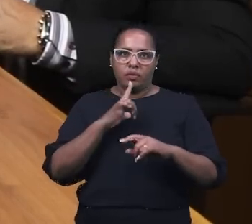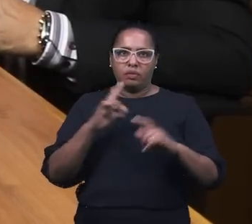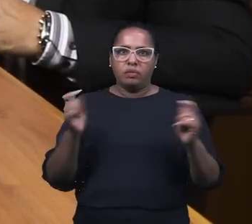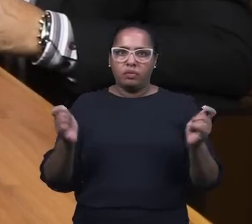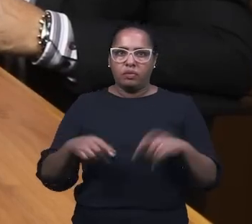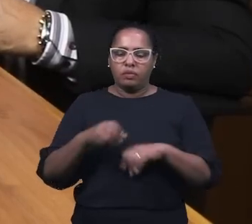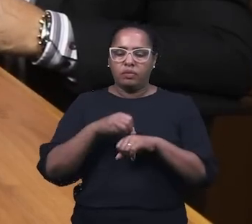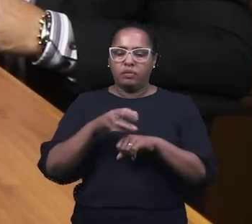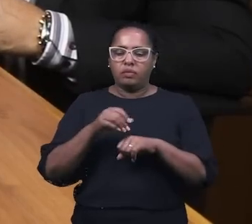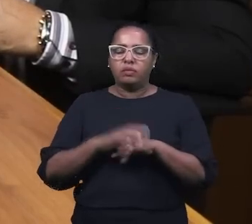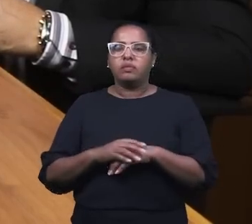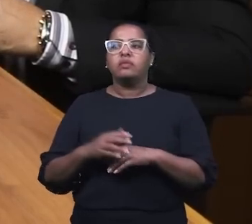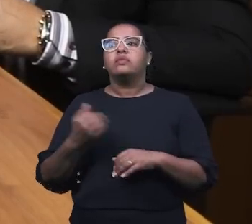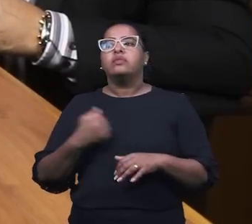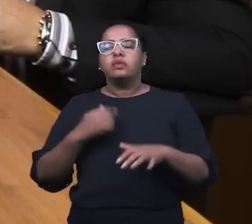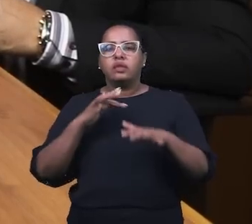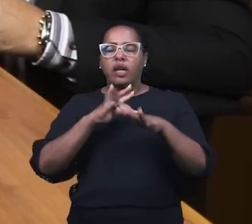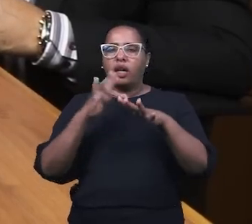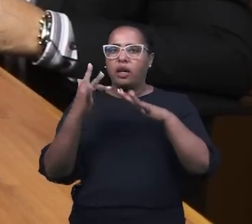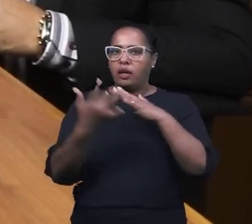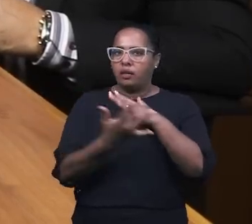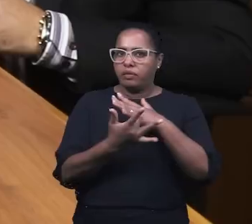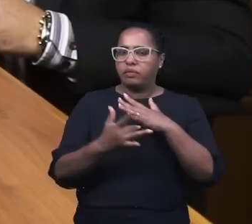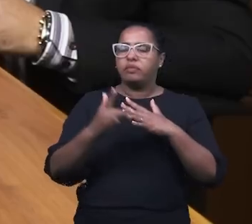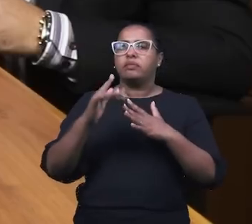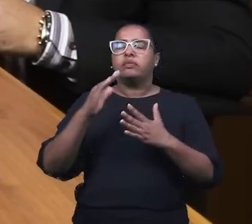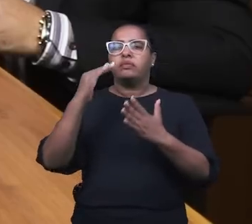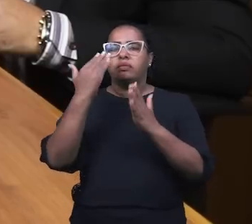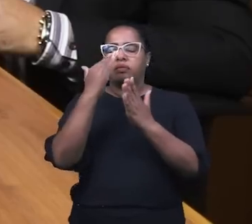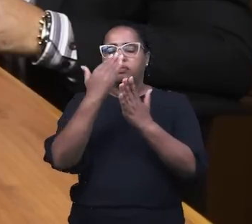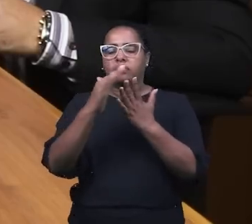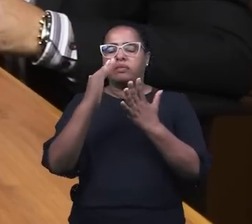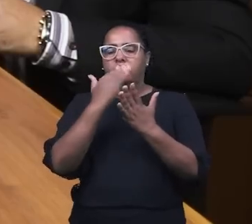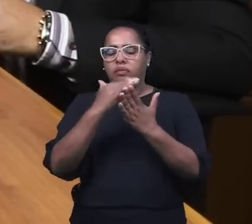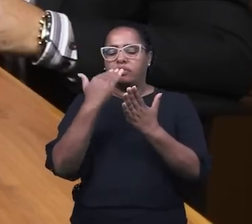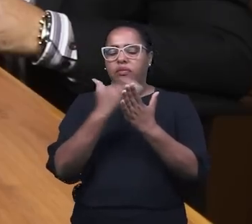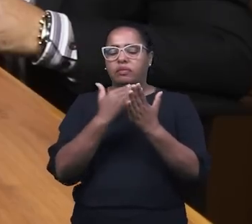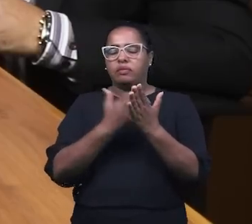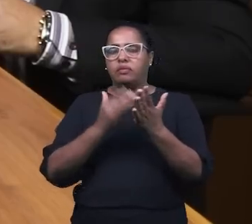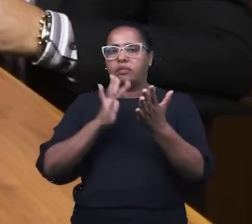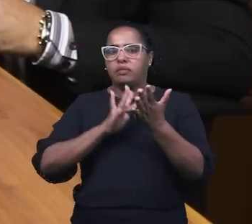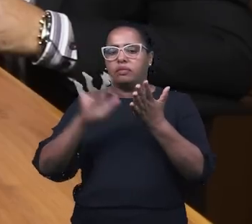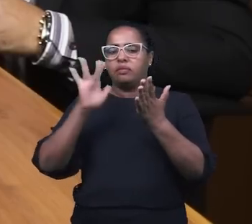fornecido? Temos as plataformas digitais. Quem já está acostumado,